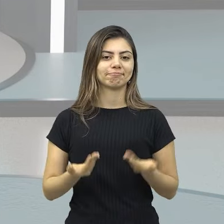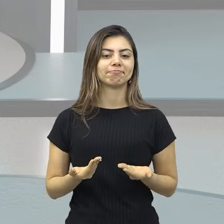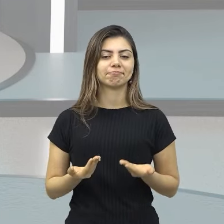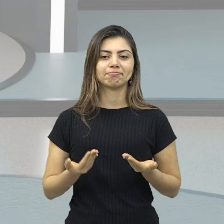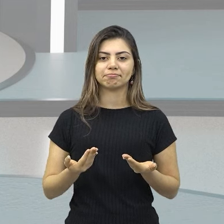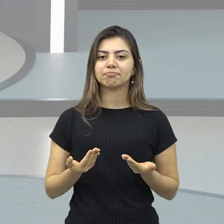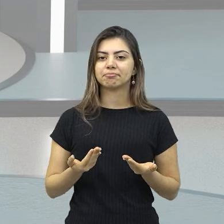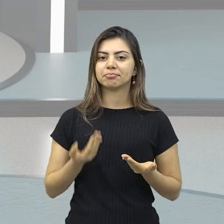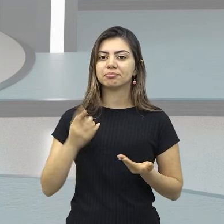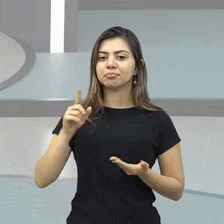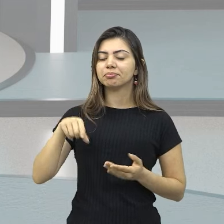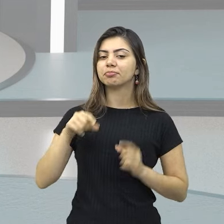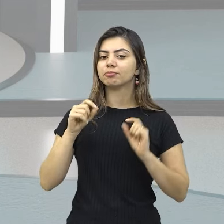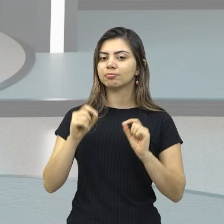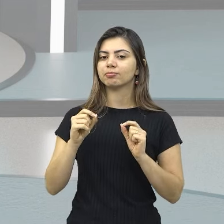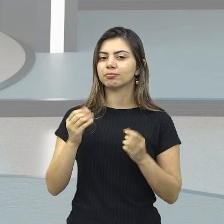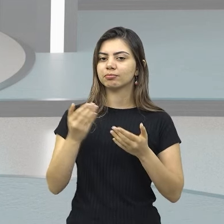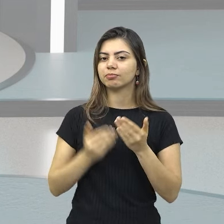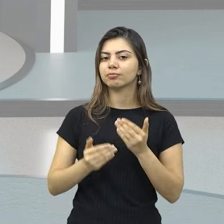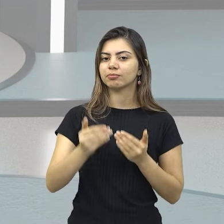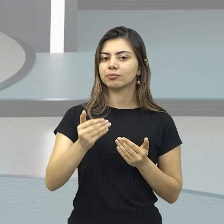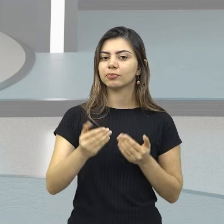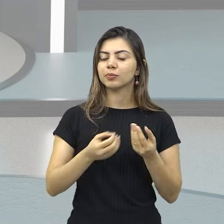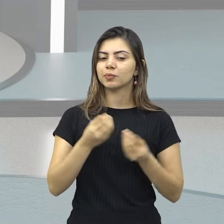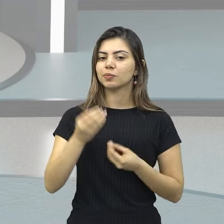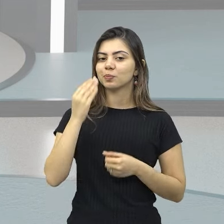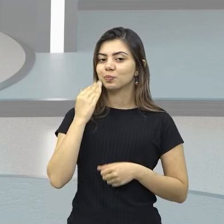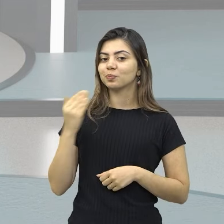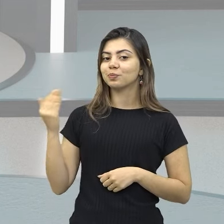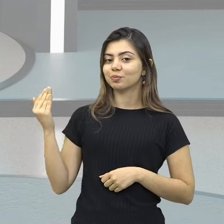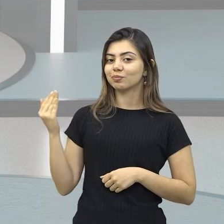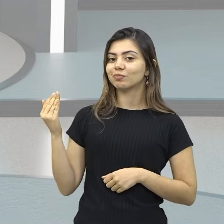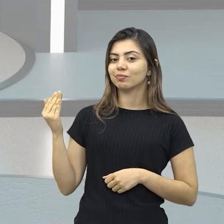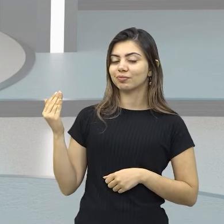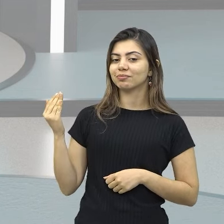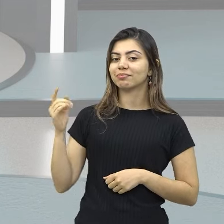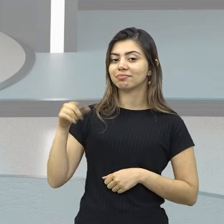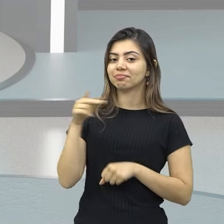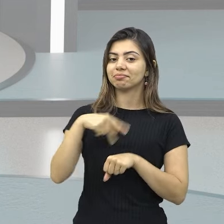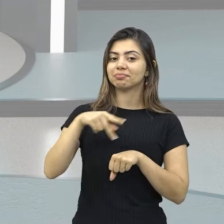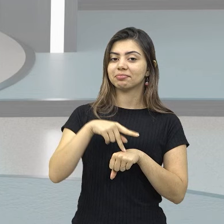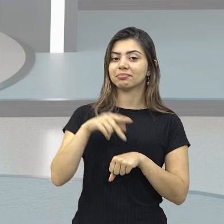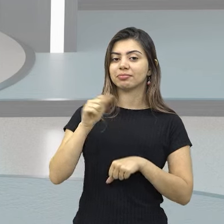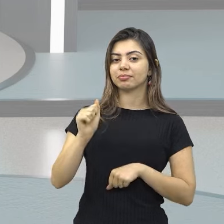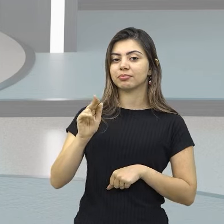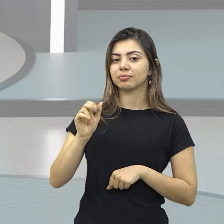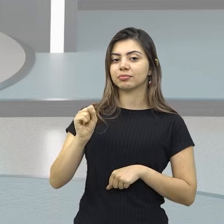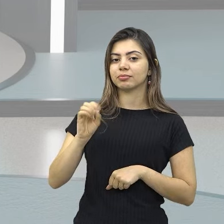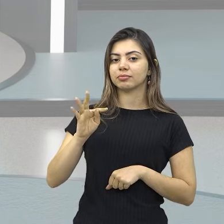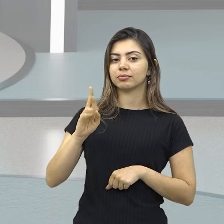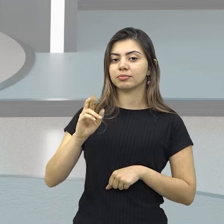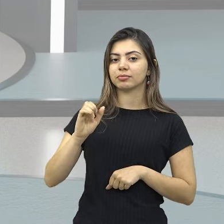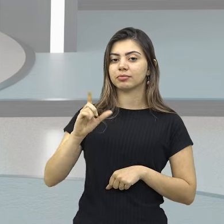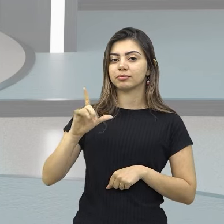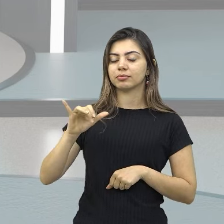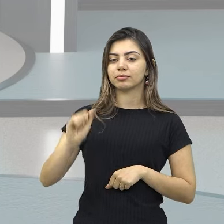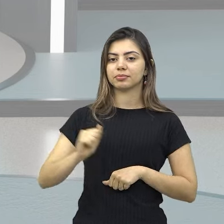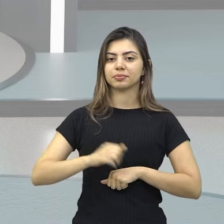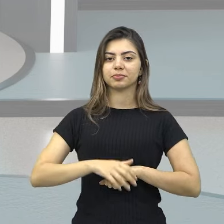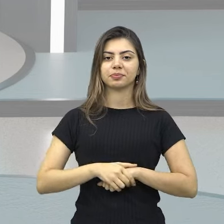and countries. Vamos começar com a Austrália, que é o country, o país, e a nacionalidade